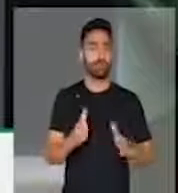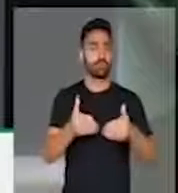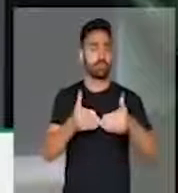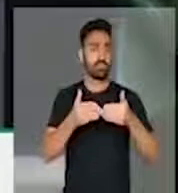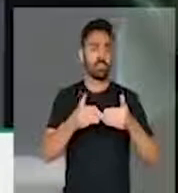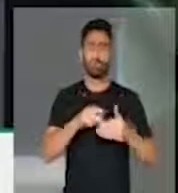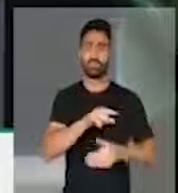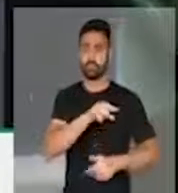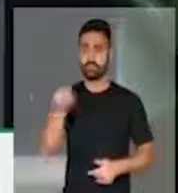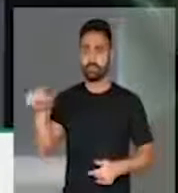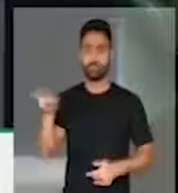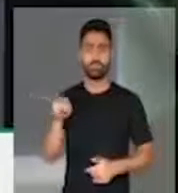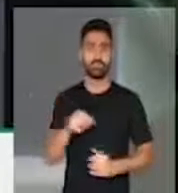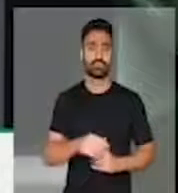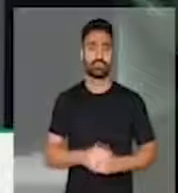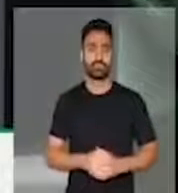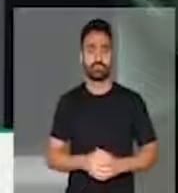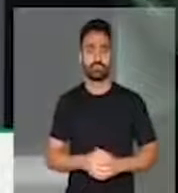os colegas,